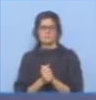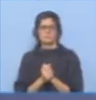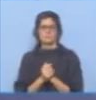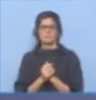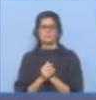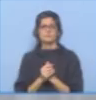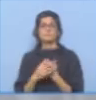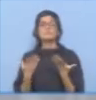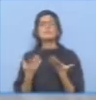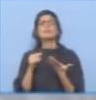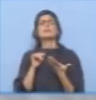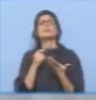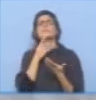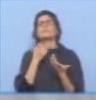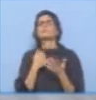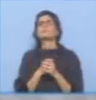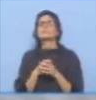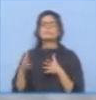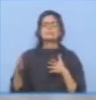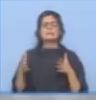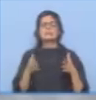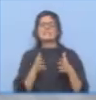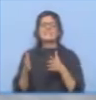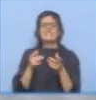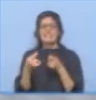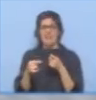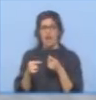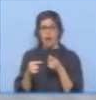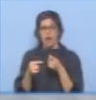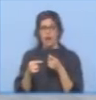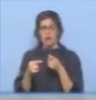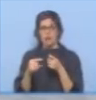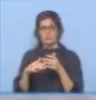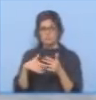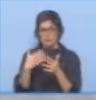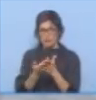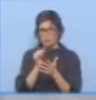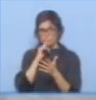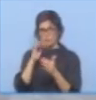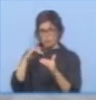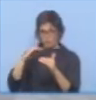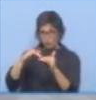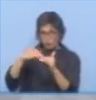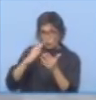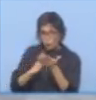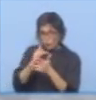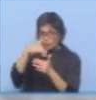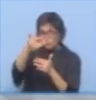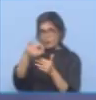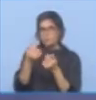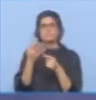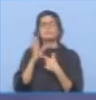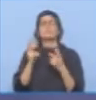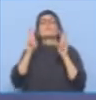nas próprias jornadas para que a experiência que se vive nas jornadas tenham depois continuidade? As temáticas que são propostas em